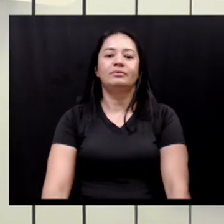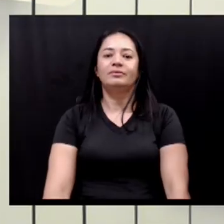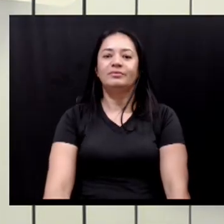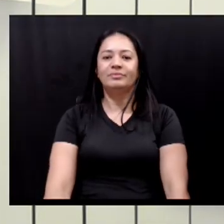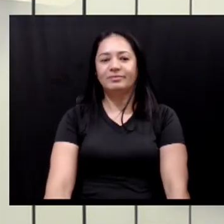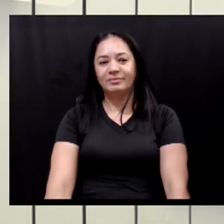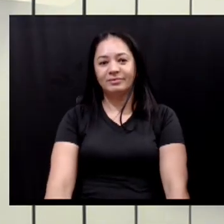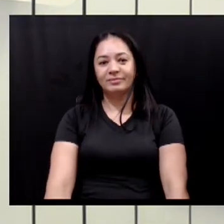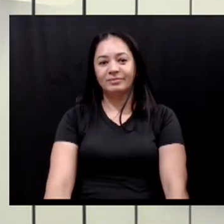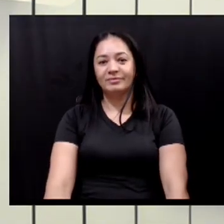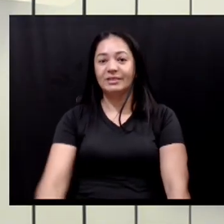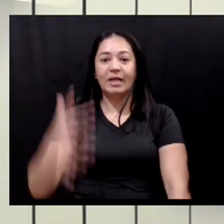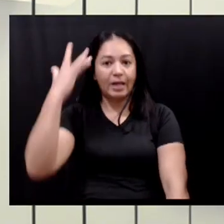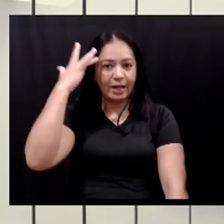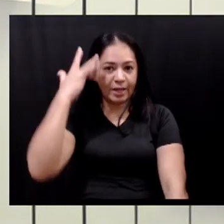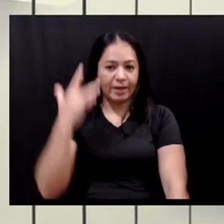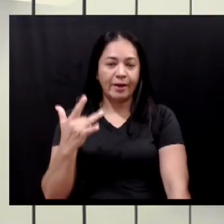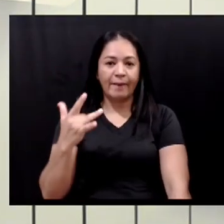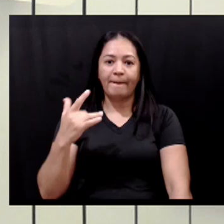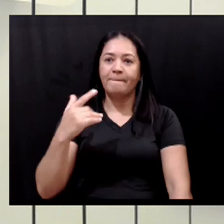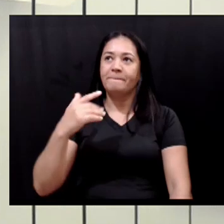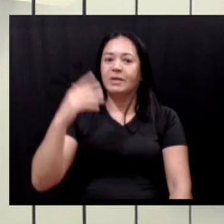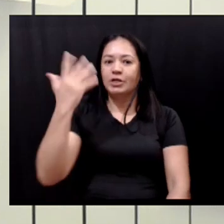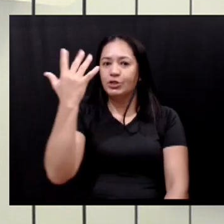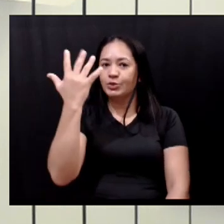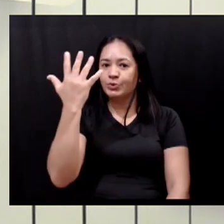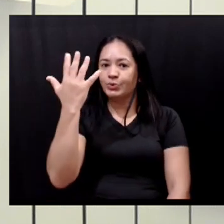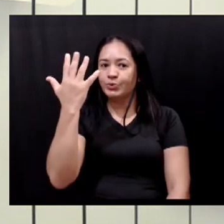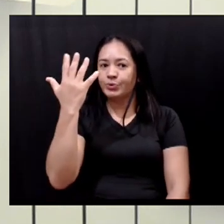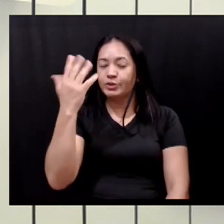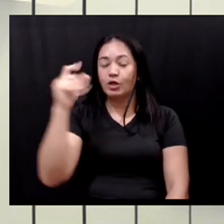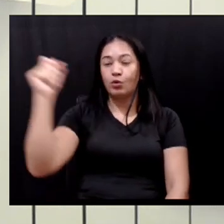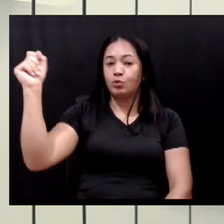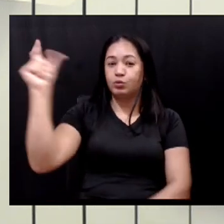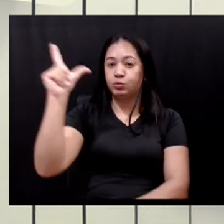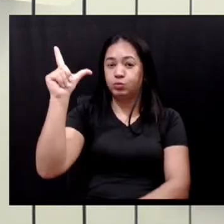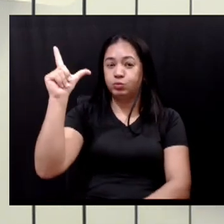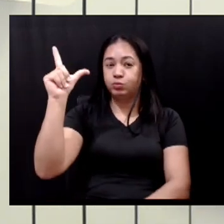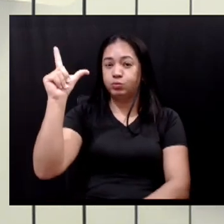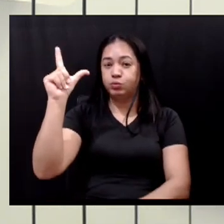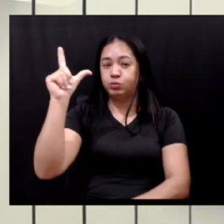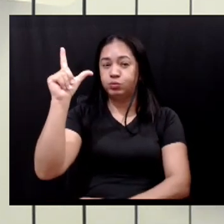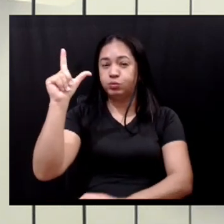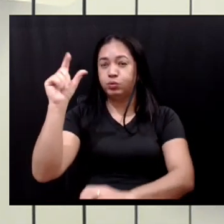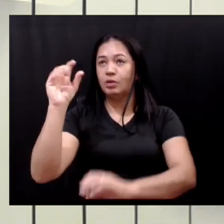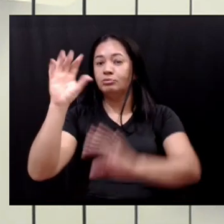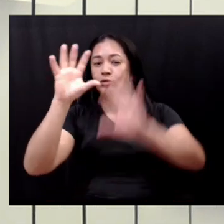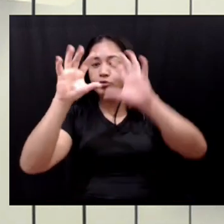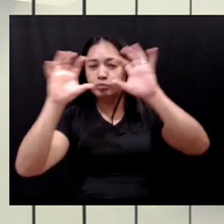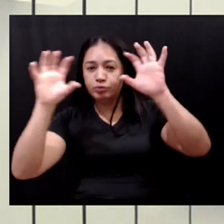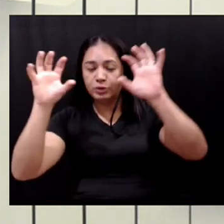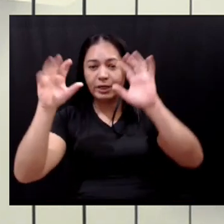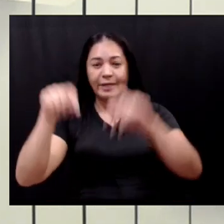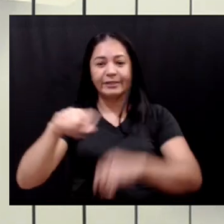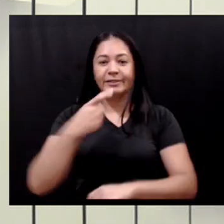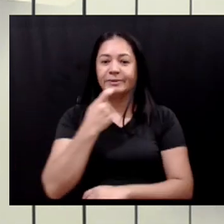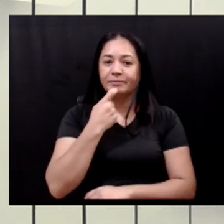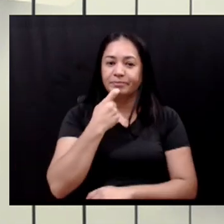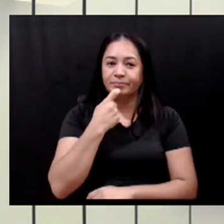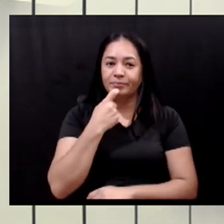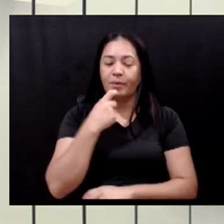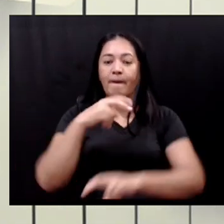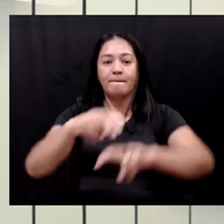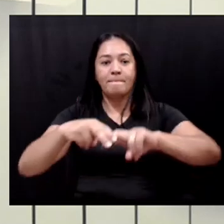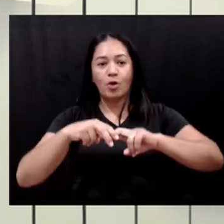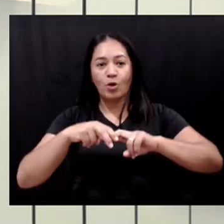Amanhã, tempo instável, com o sol aparecendo entre muitas nuvens aqui em Campinas por conta da passagem da